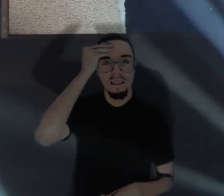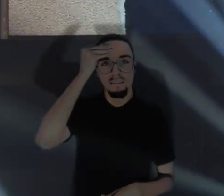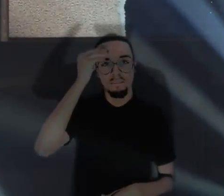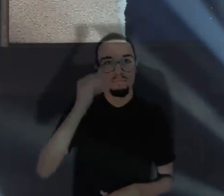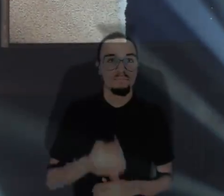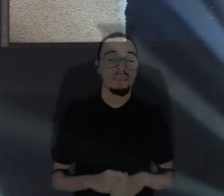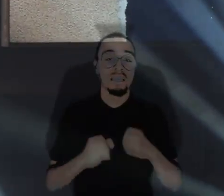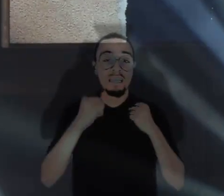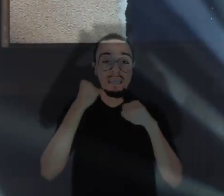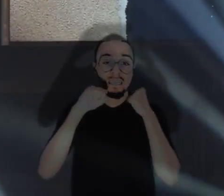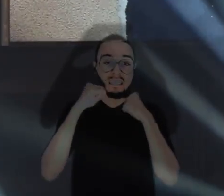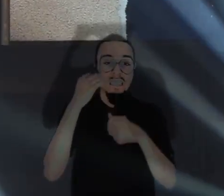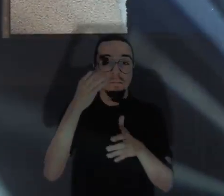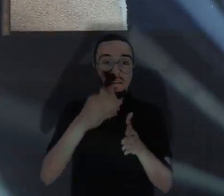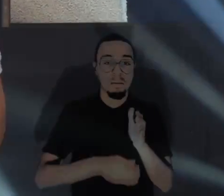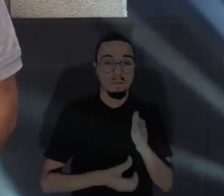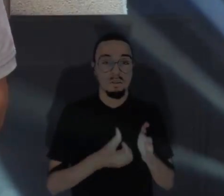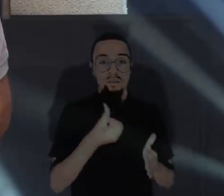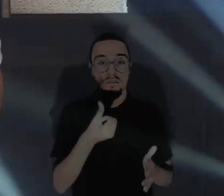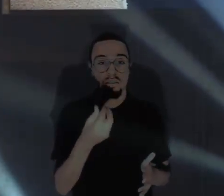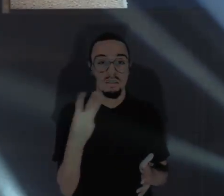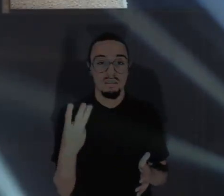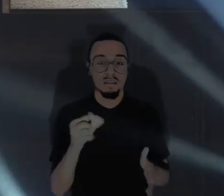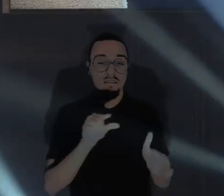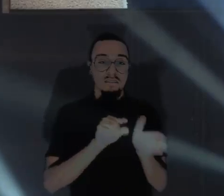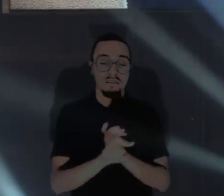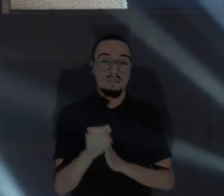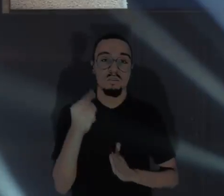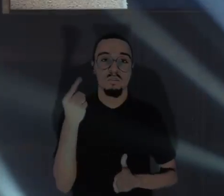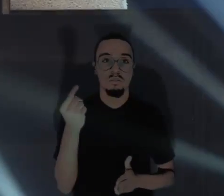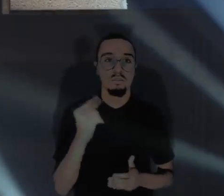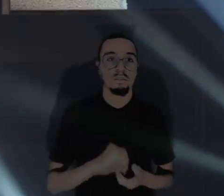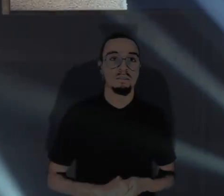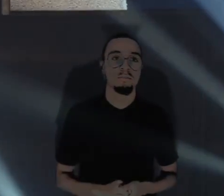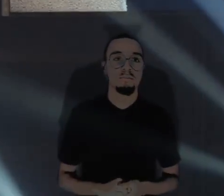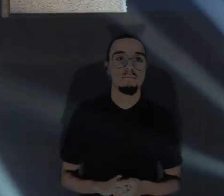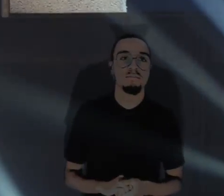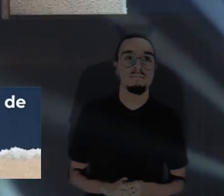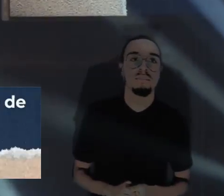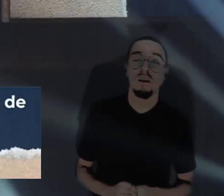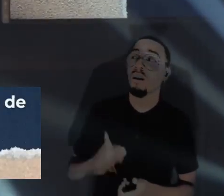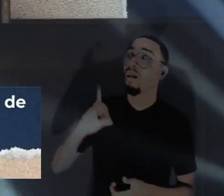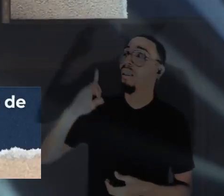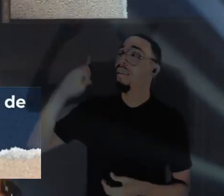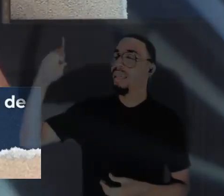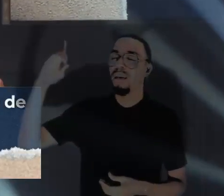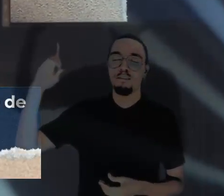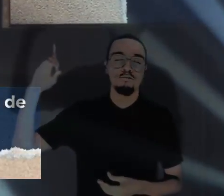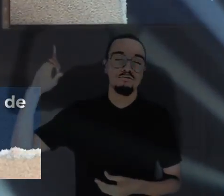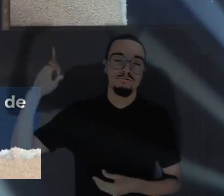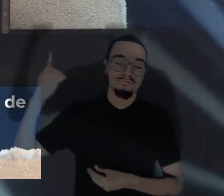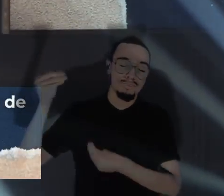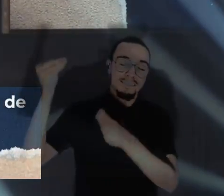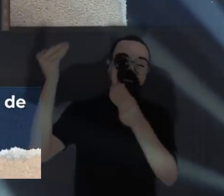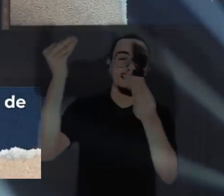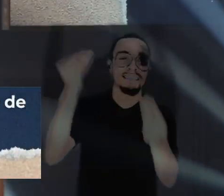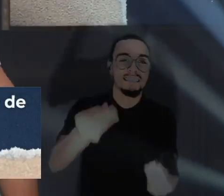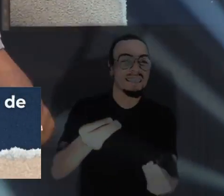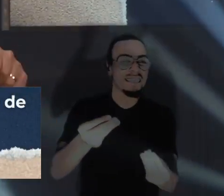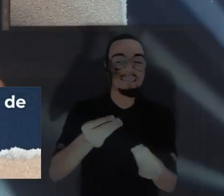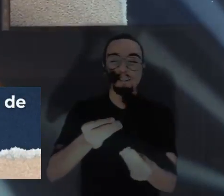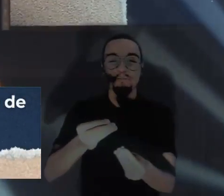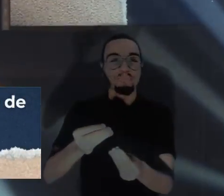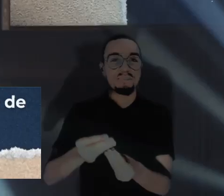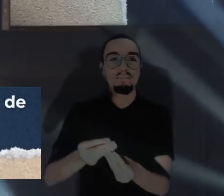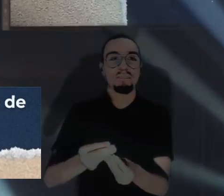Salmo 63, versículo 1. Ó Deus, tu és o meu Deus, eu te busco intensamente. A minha alma tem sede de ti.